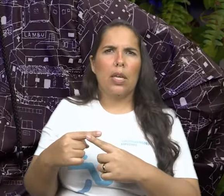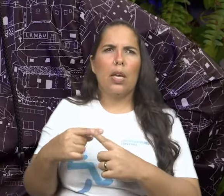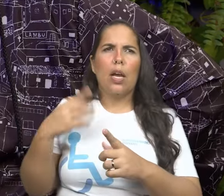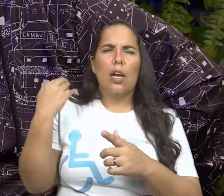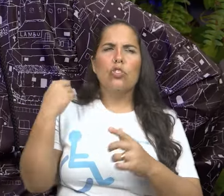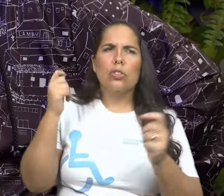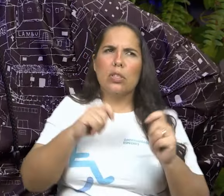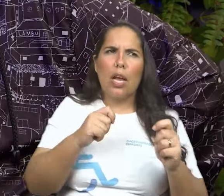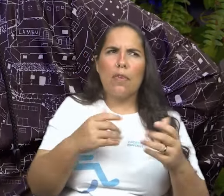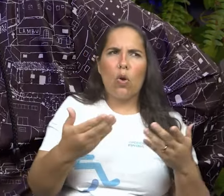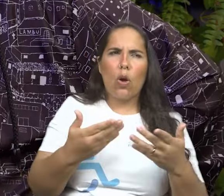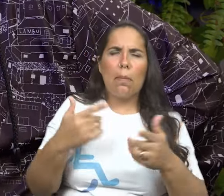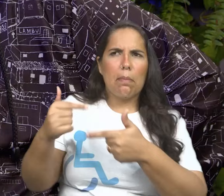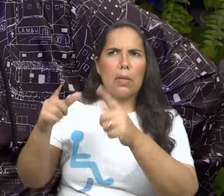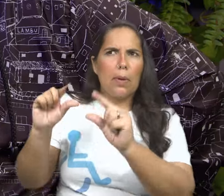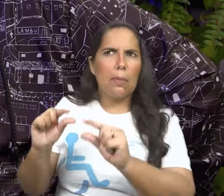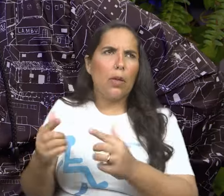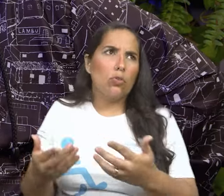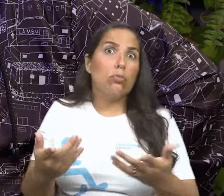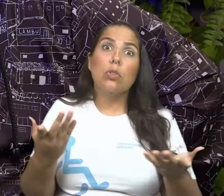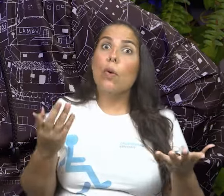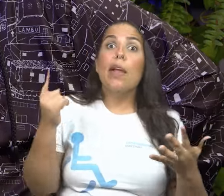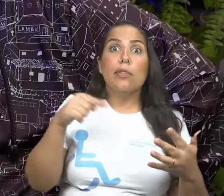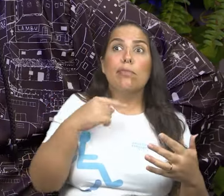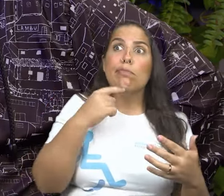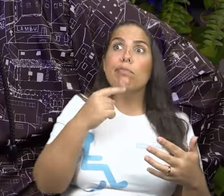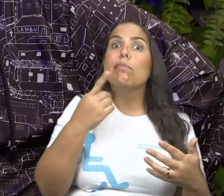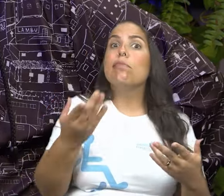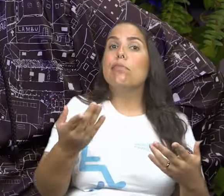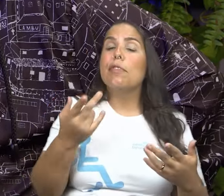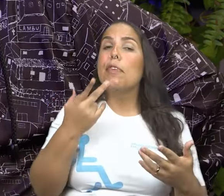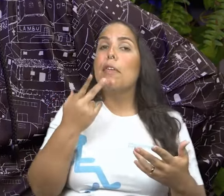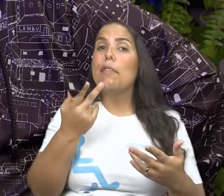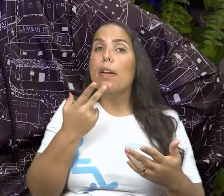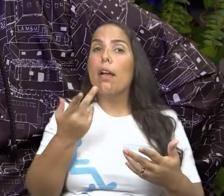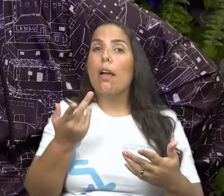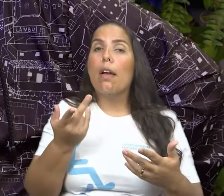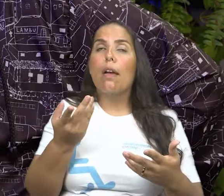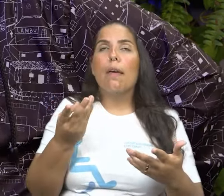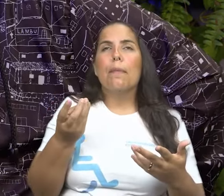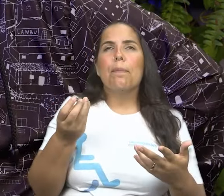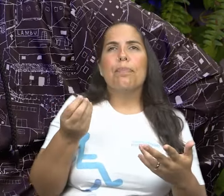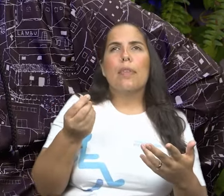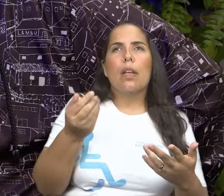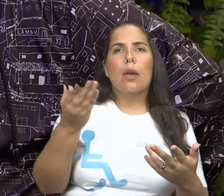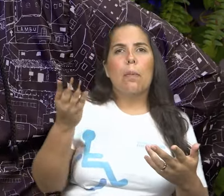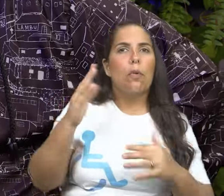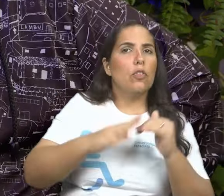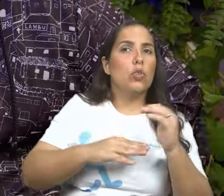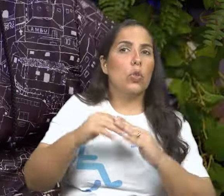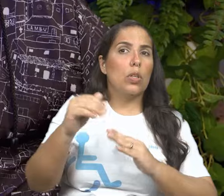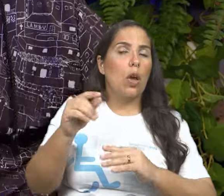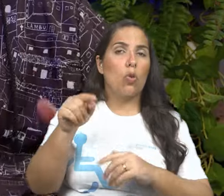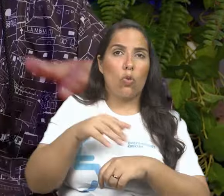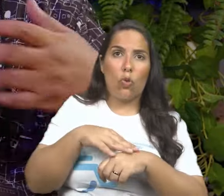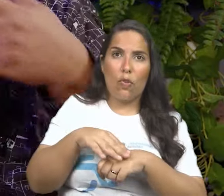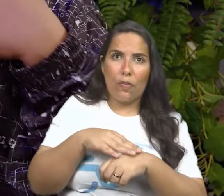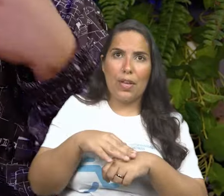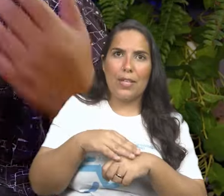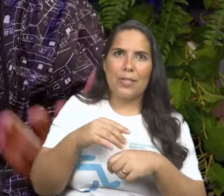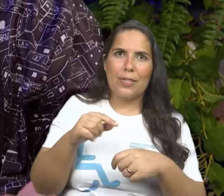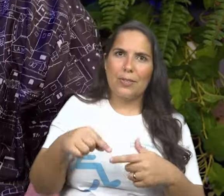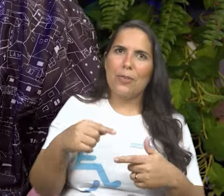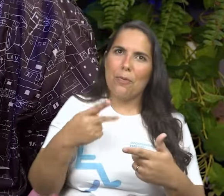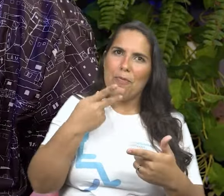consegui e agora não então isso é um questionamento que aí você vai falar com com uma com uma profissional aqui não posso